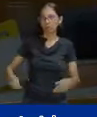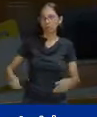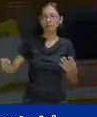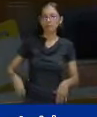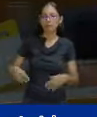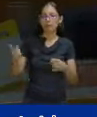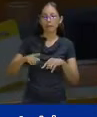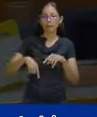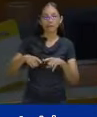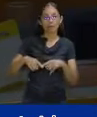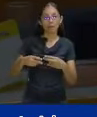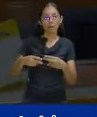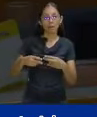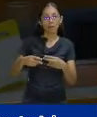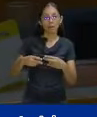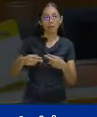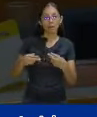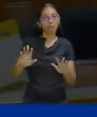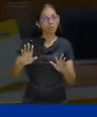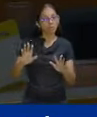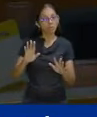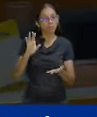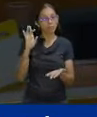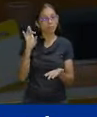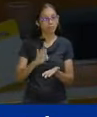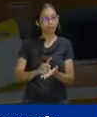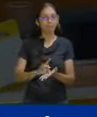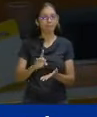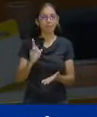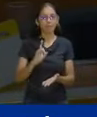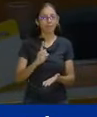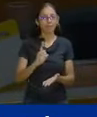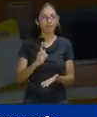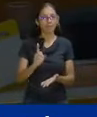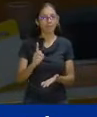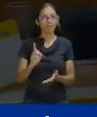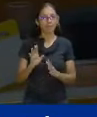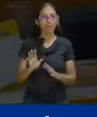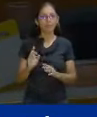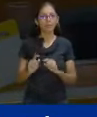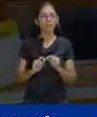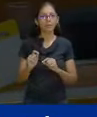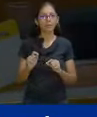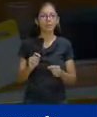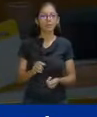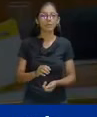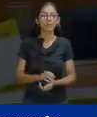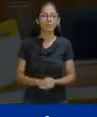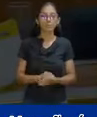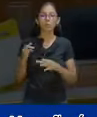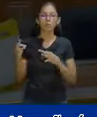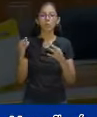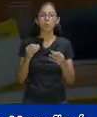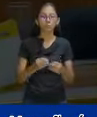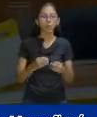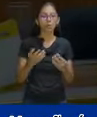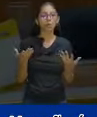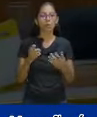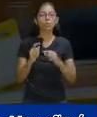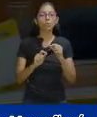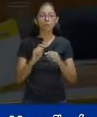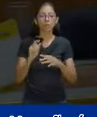de material. Parece, mas é só porque se parte do pressuposto de que todo mundo hoje faz campanha pela mídia